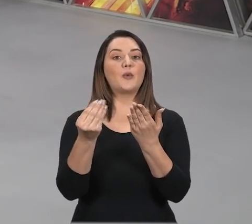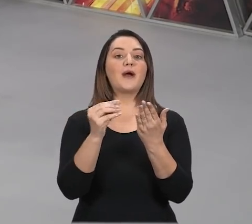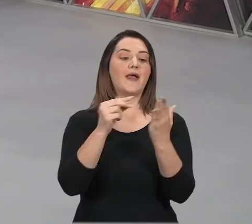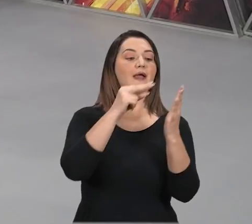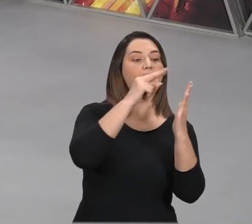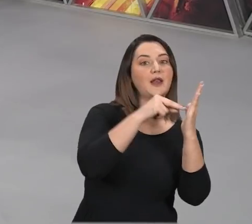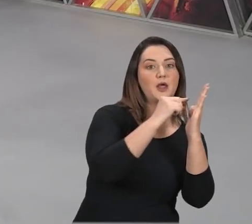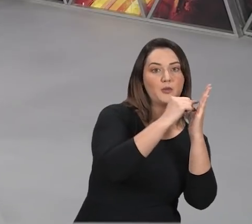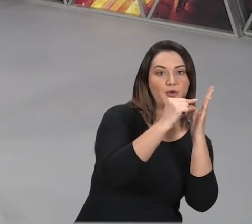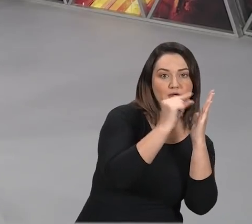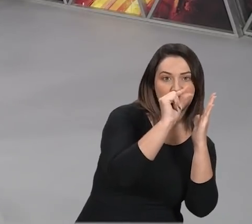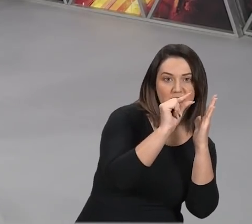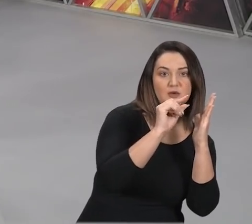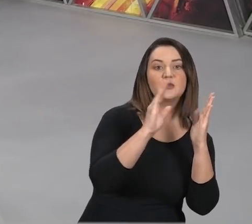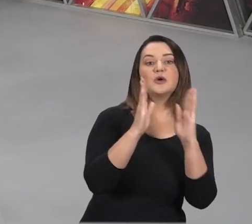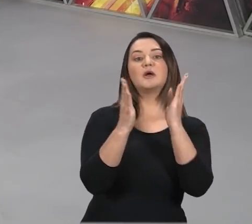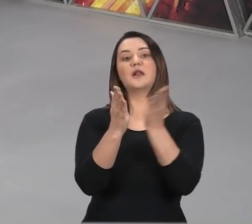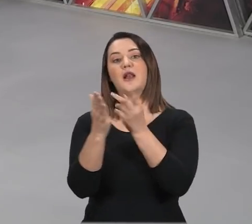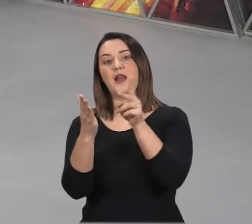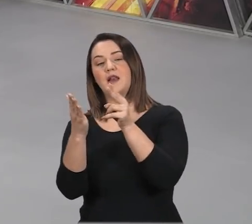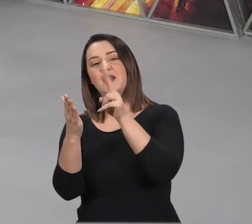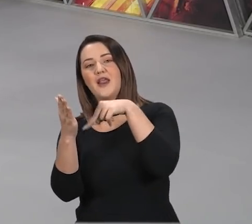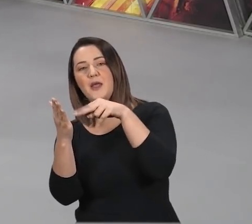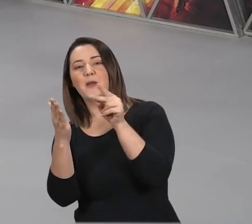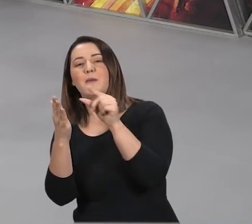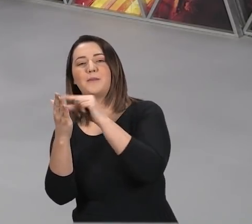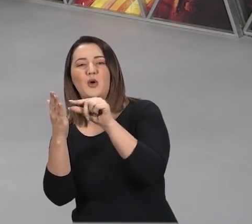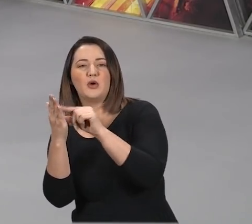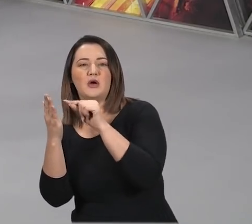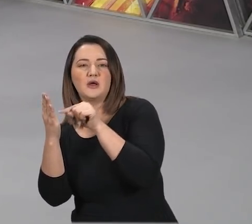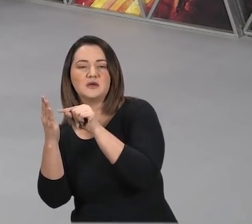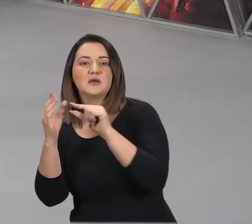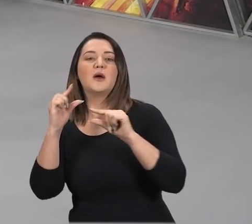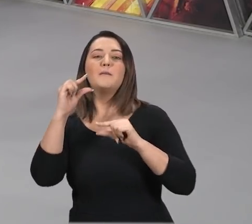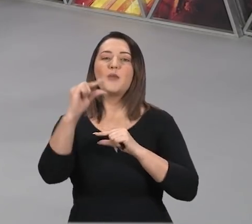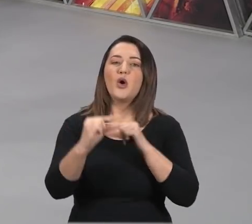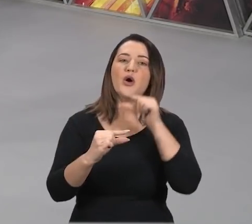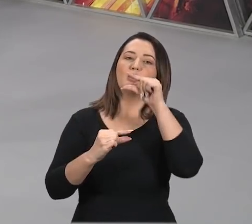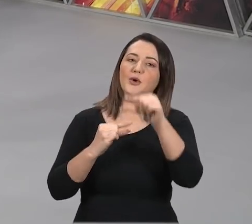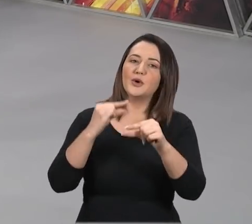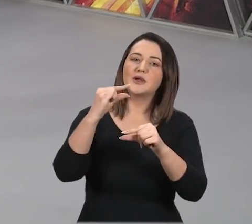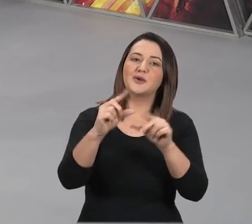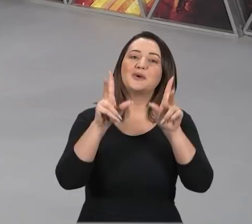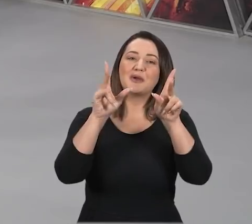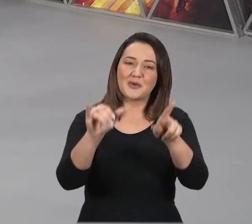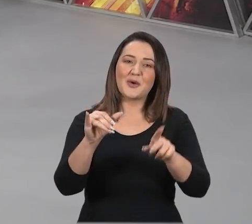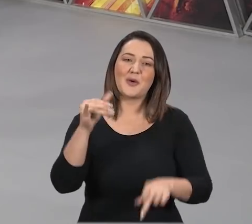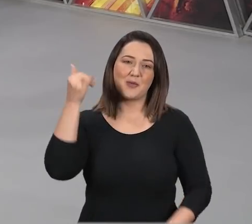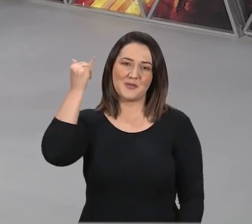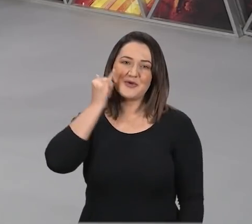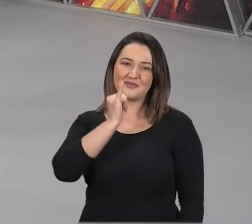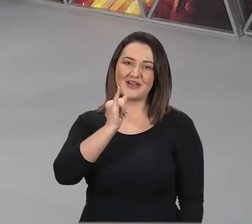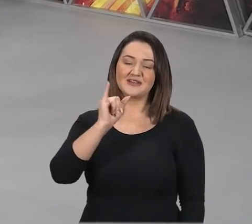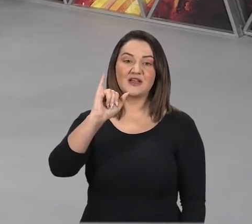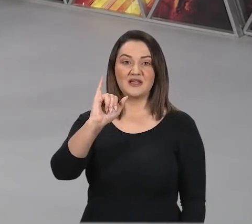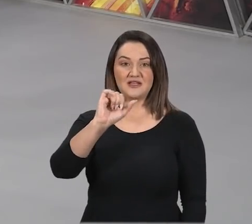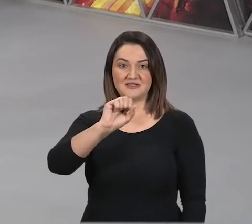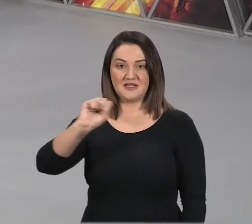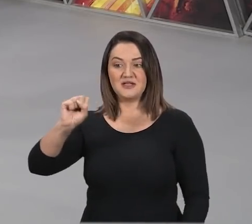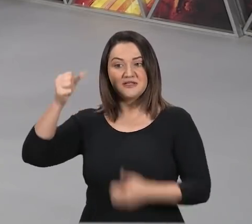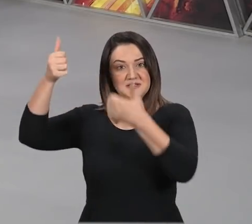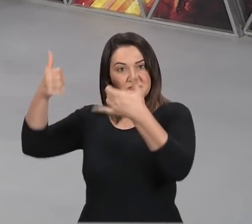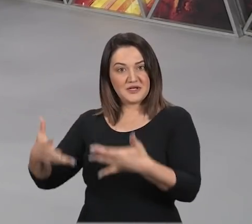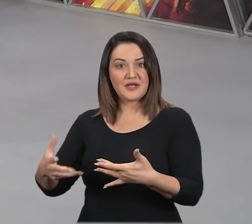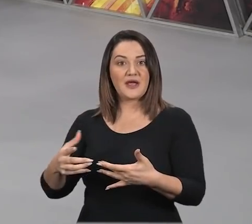assim, um verso aqui, um verso ali, um pouco aqui e um pouco ali, como diz o livro do profeta Isaías no capítulo